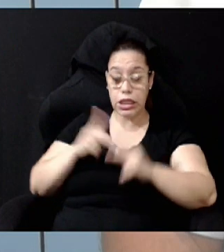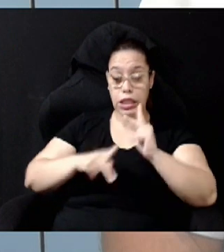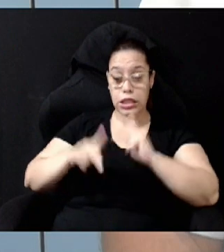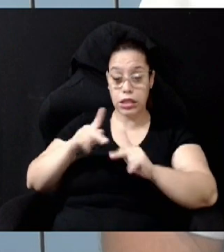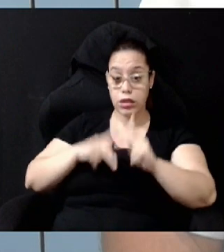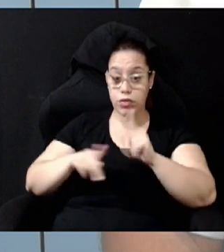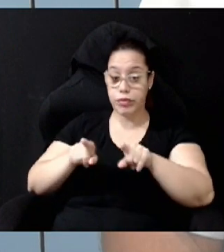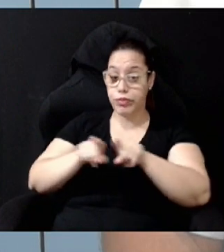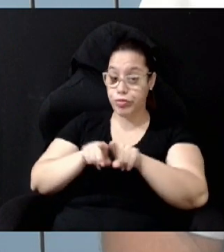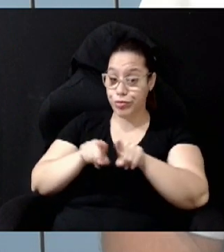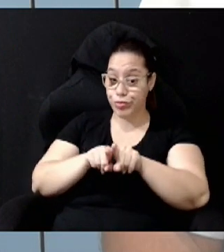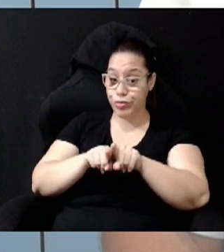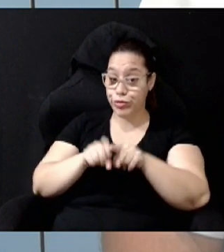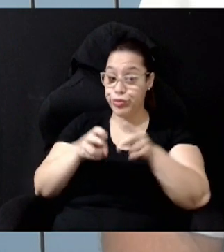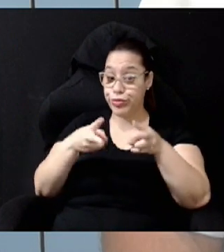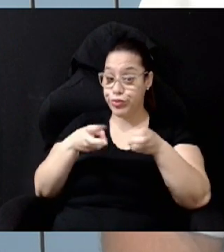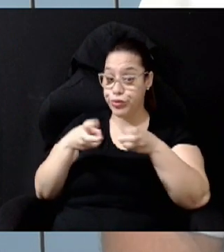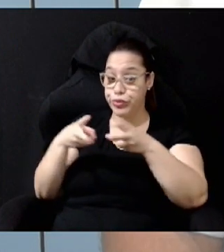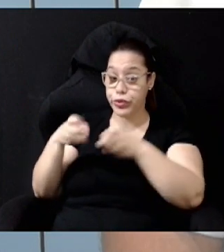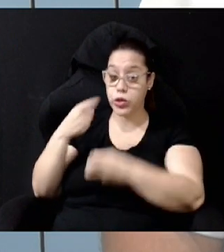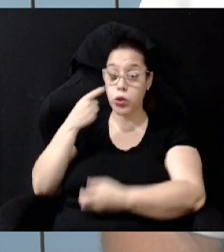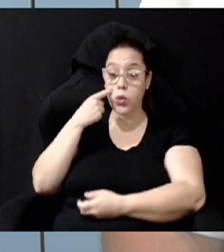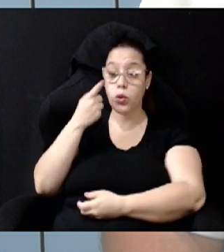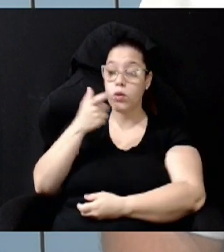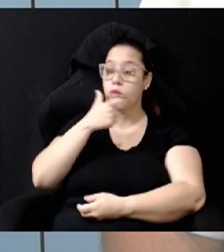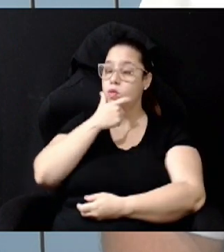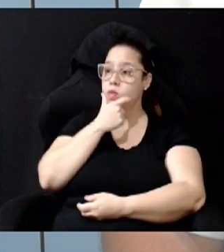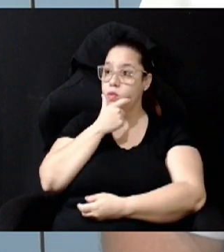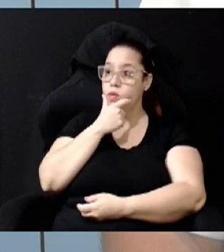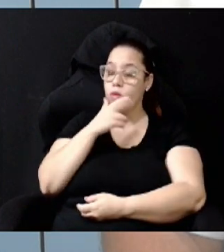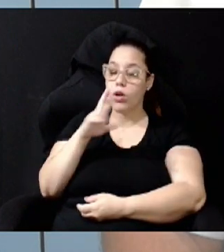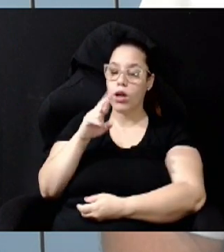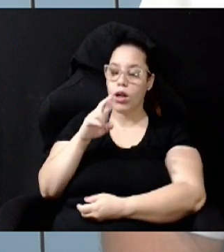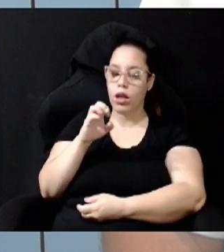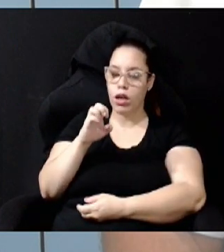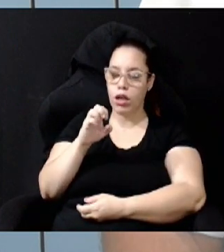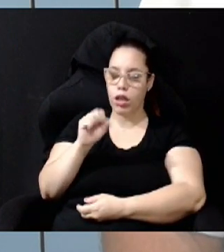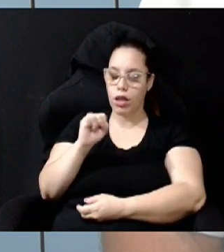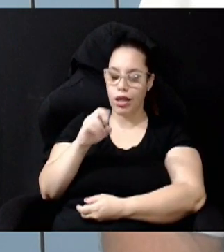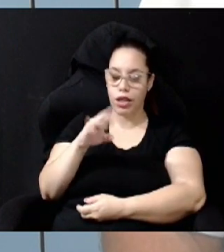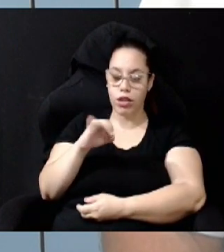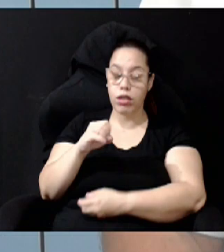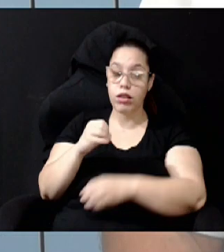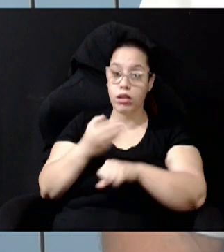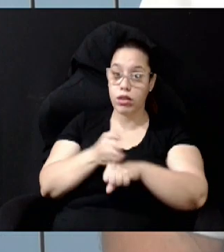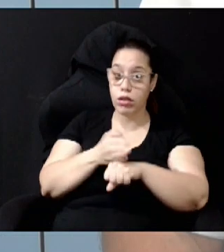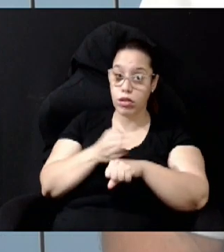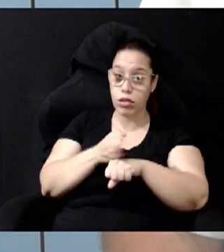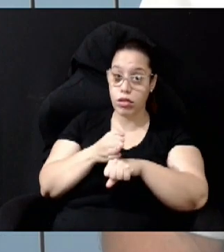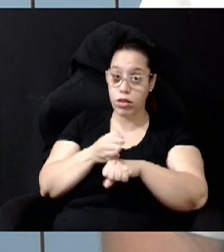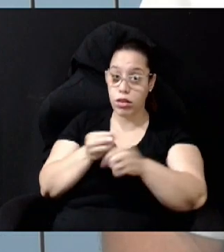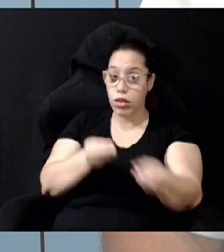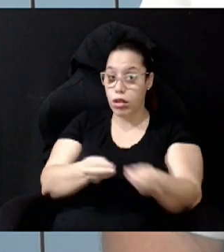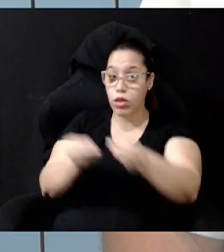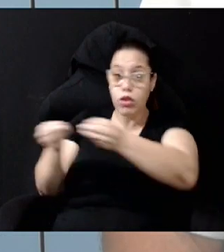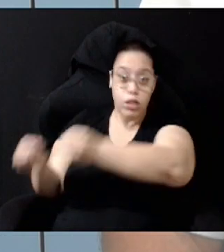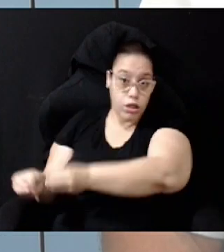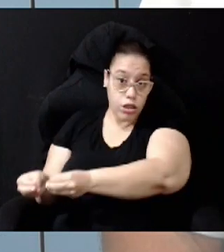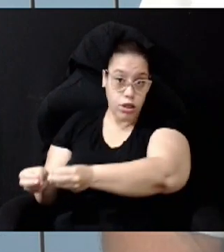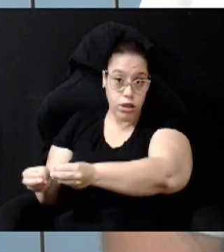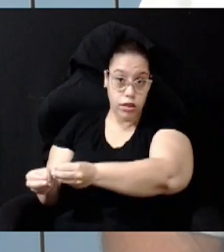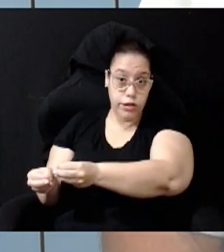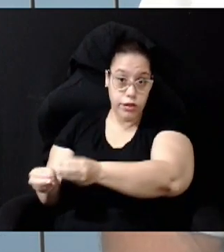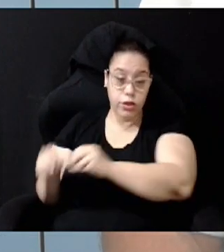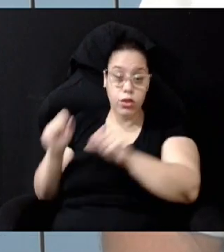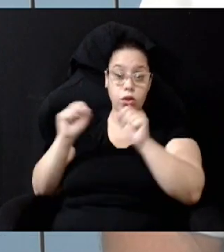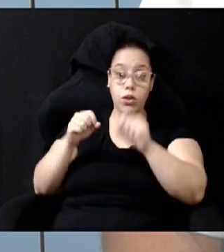a observar, olha, esse resíduo aqui que eu preparei, que eu separei, que eu destinei, o que ele está